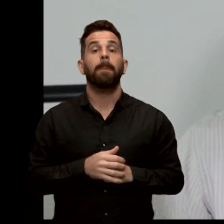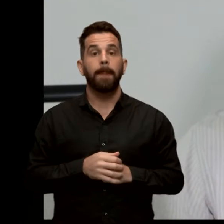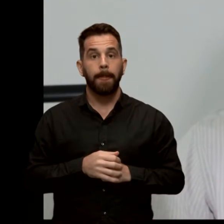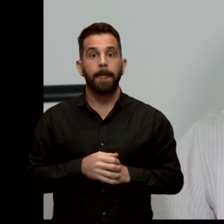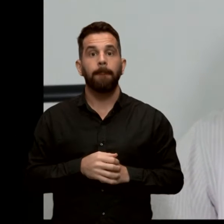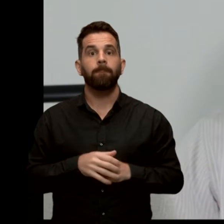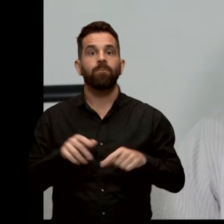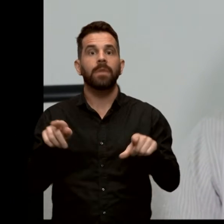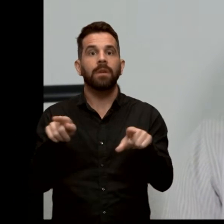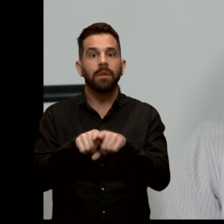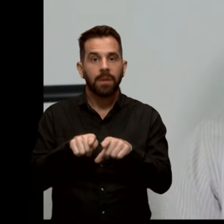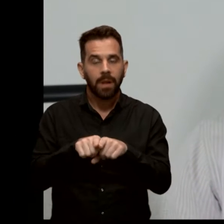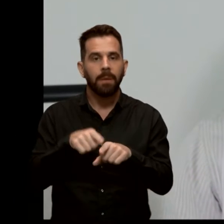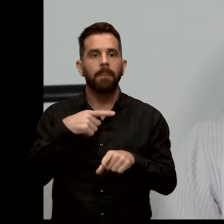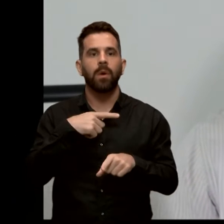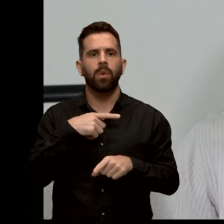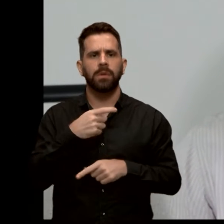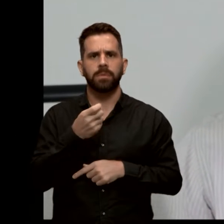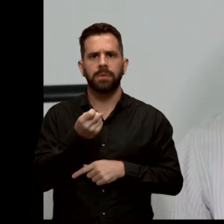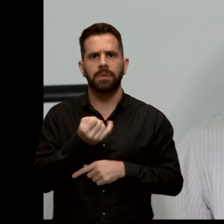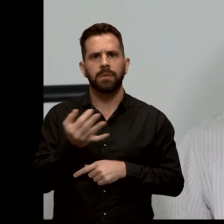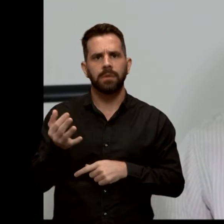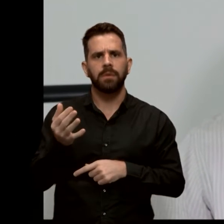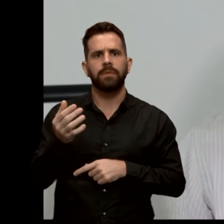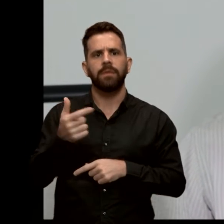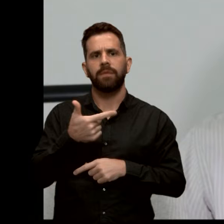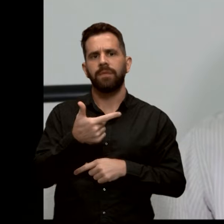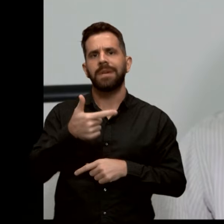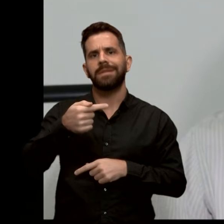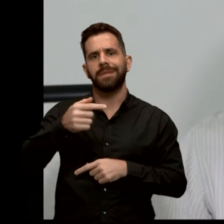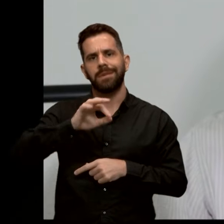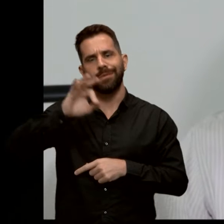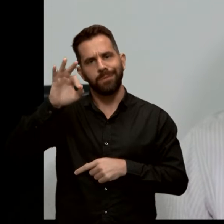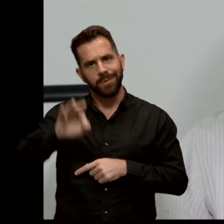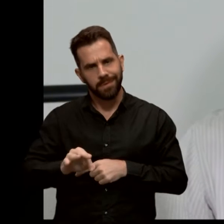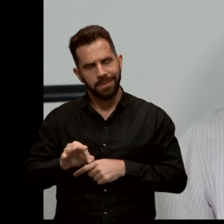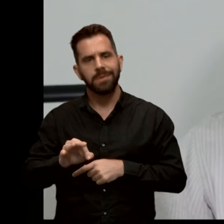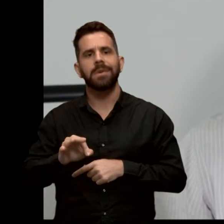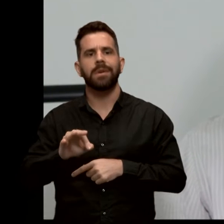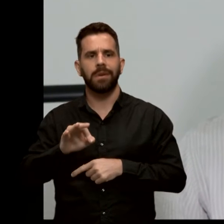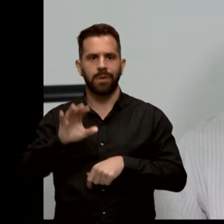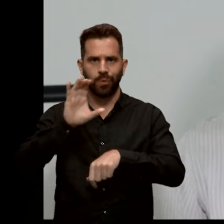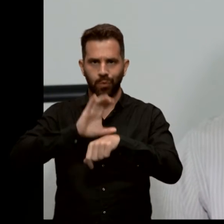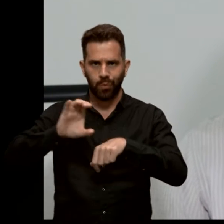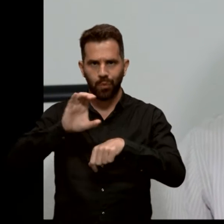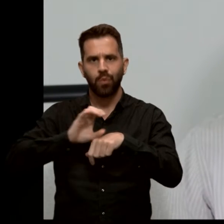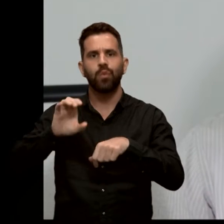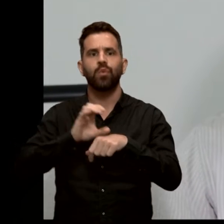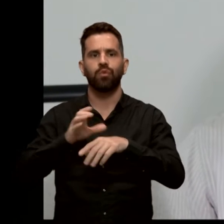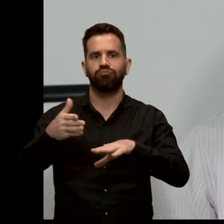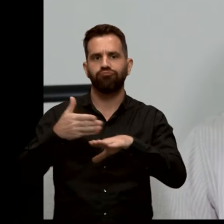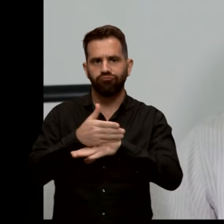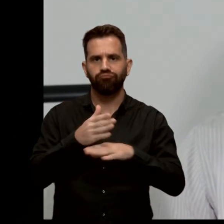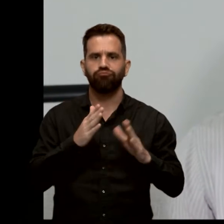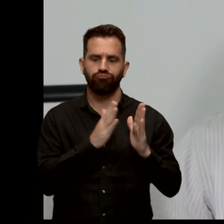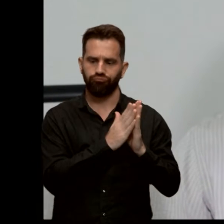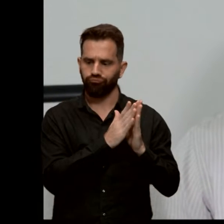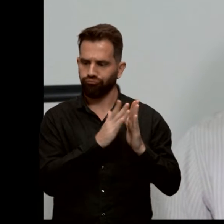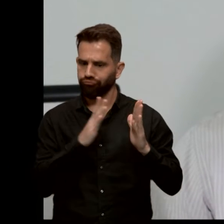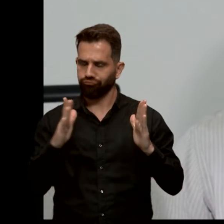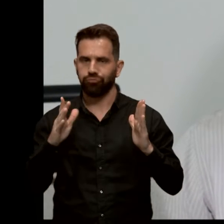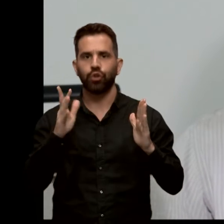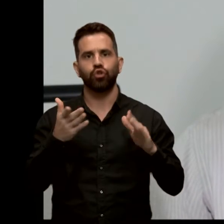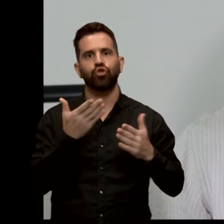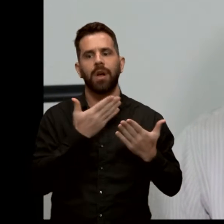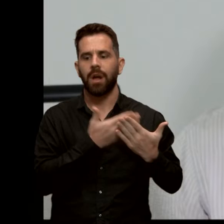no histórico para poder participar do programa de mobilidade interna. Para o caso do Programa